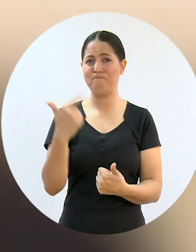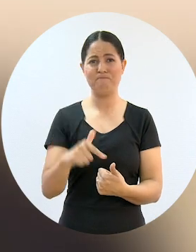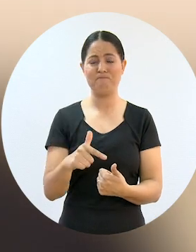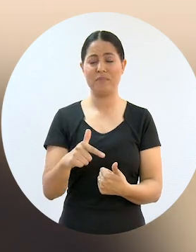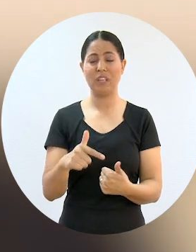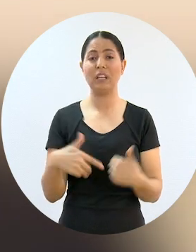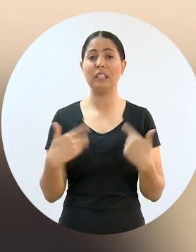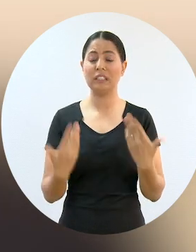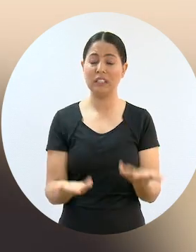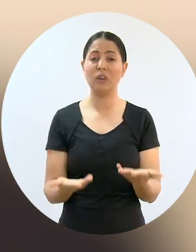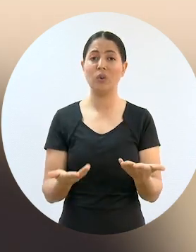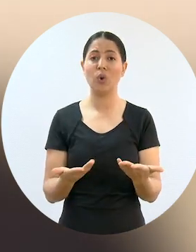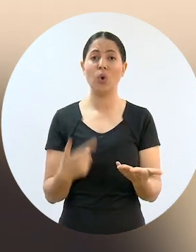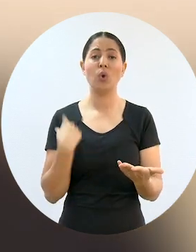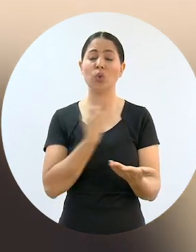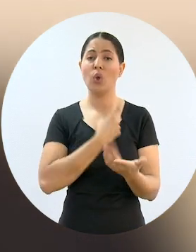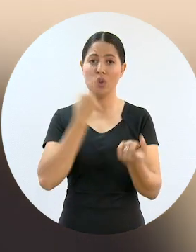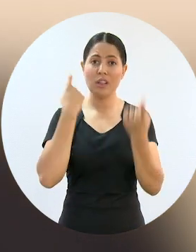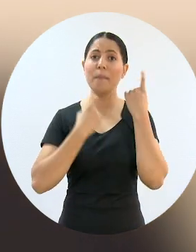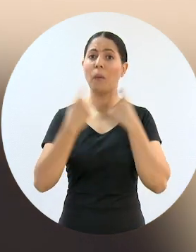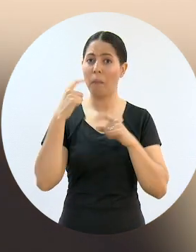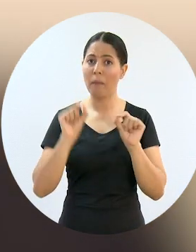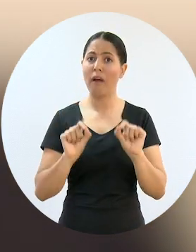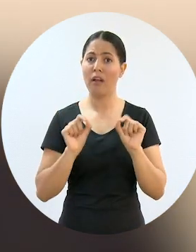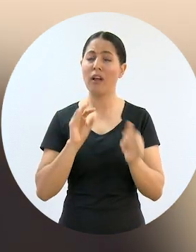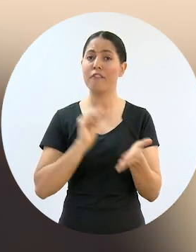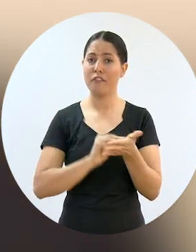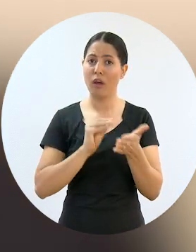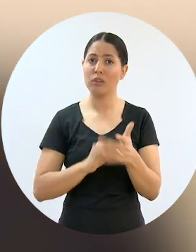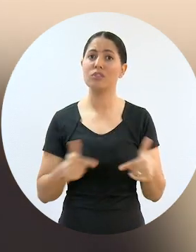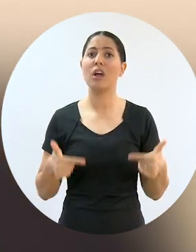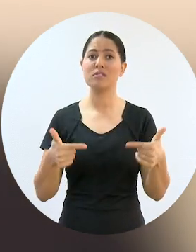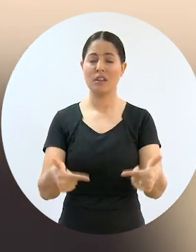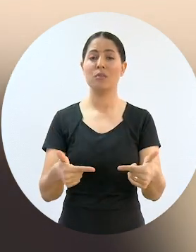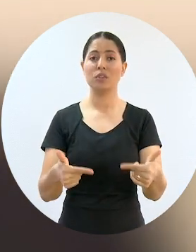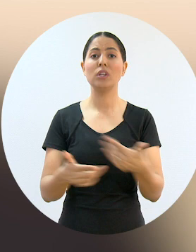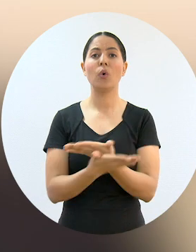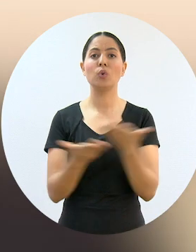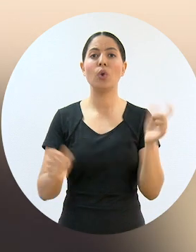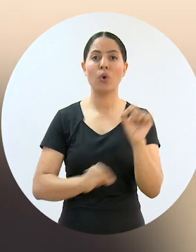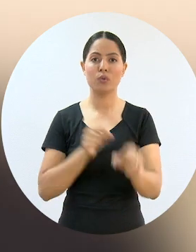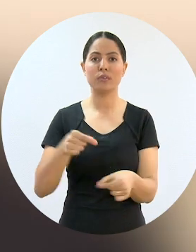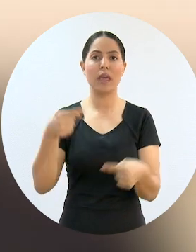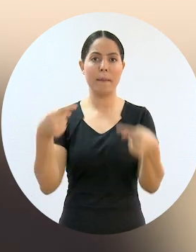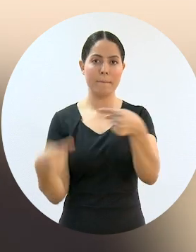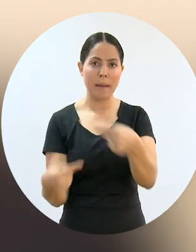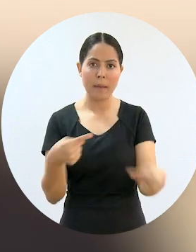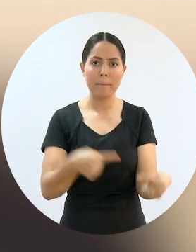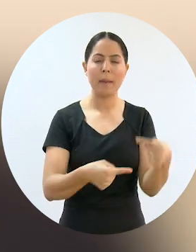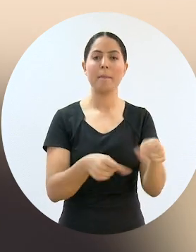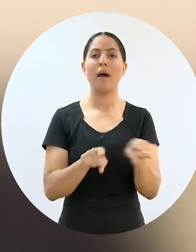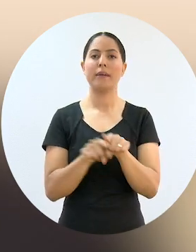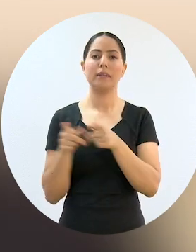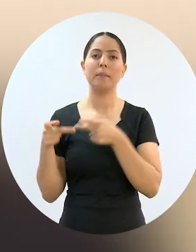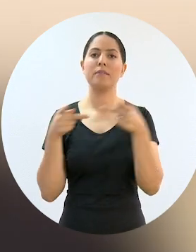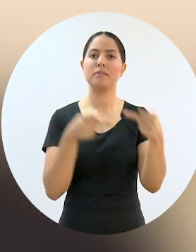nenhum órgão competente. E, preocupado com essa situação, estamos debatendo e visitando esses locais, monitorando